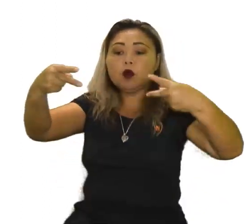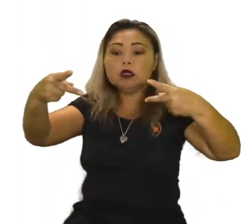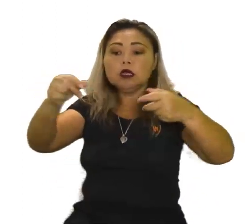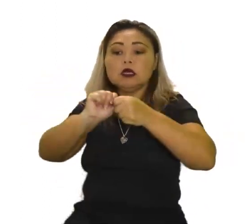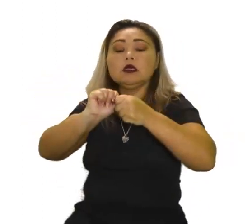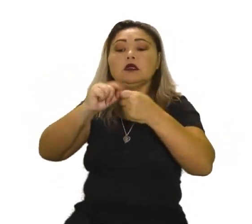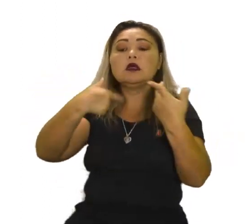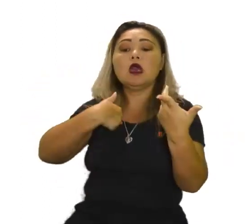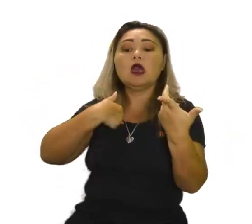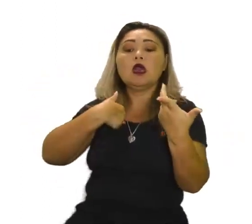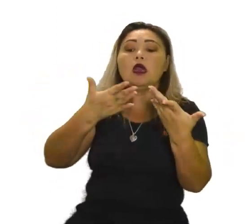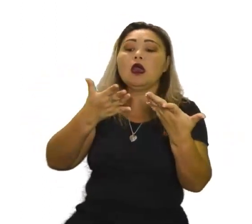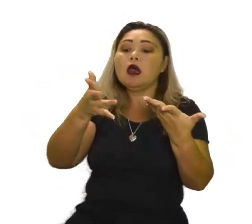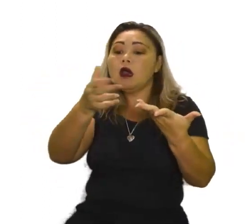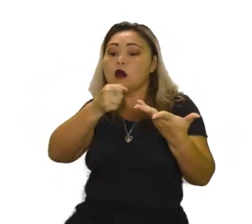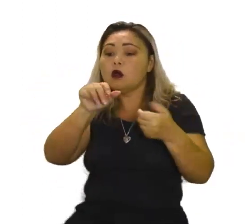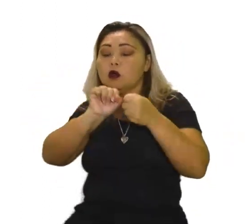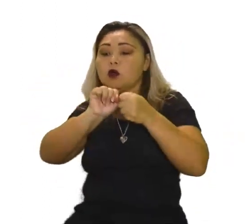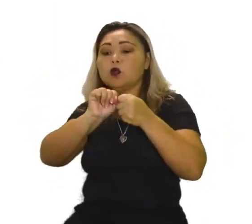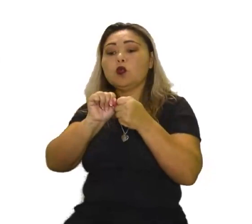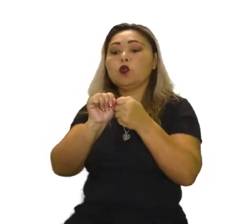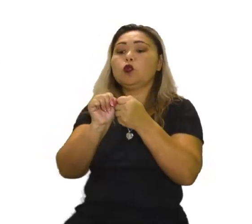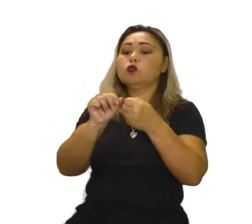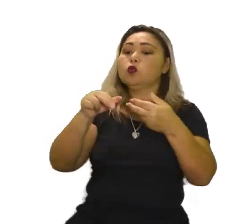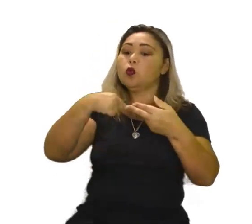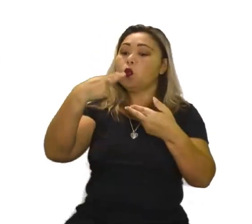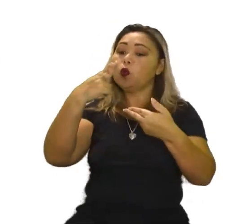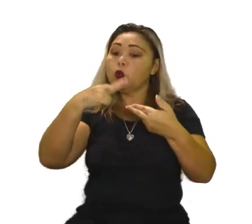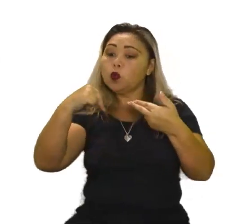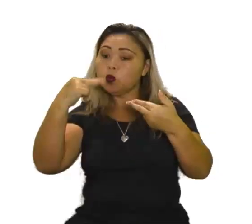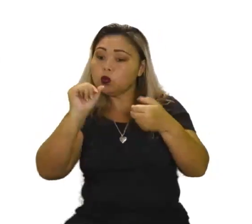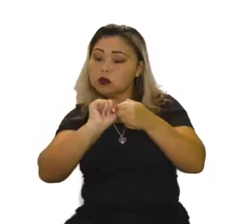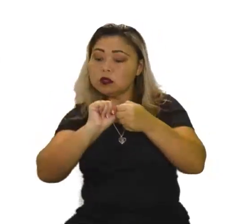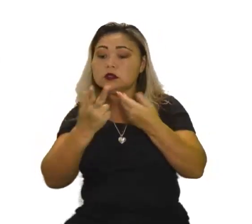elas pegam todos os seus nutrientes.